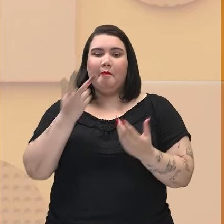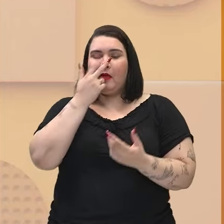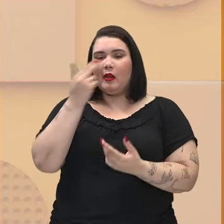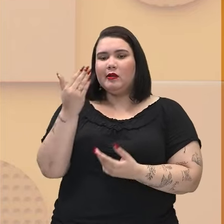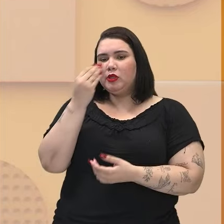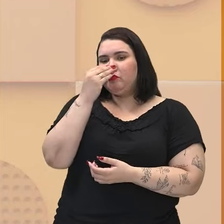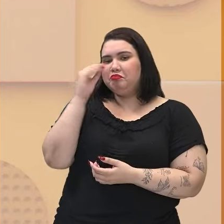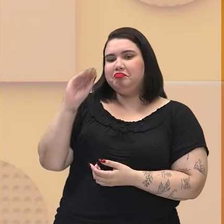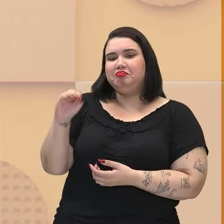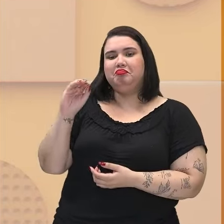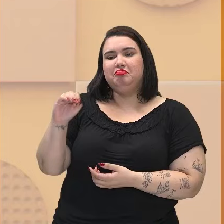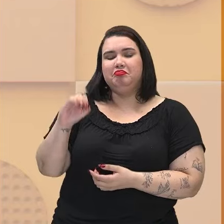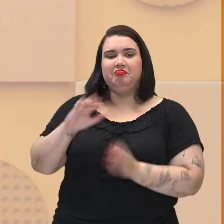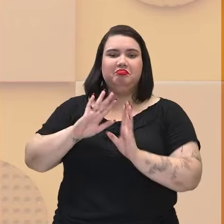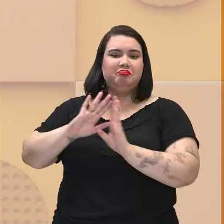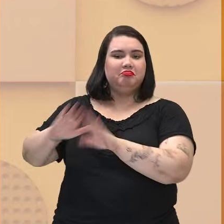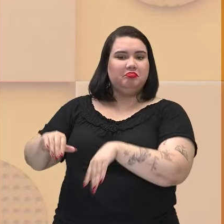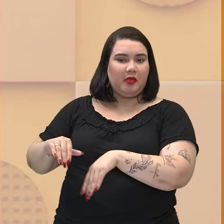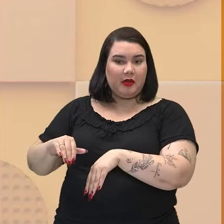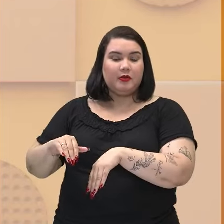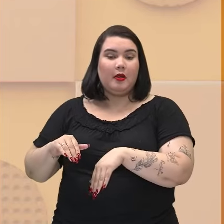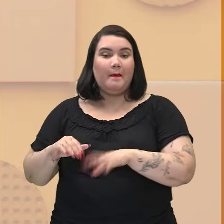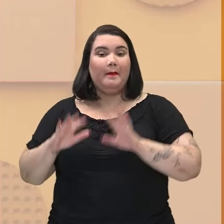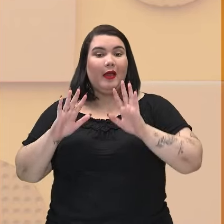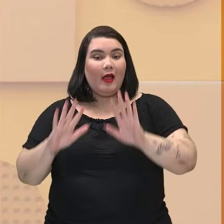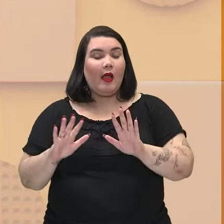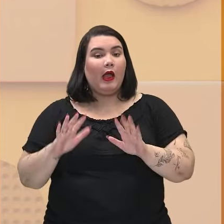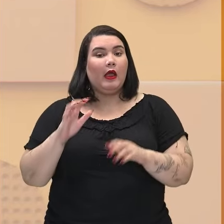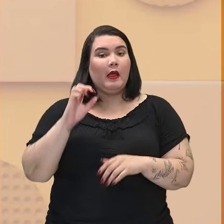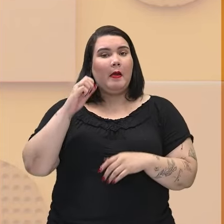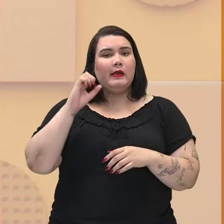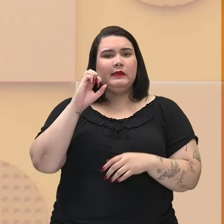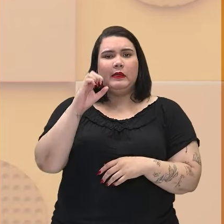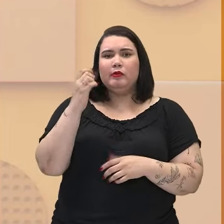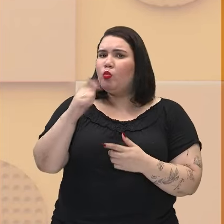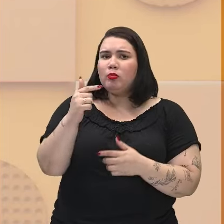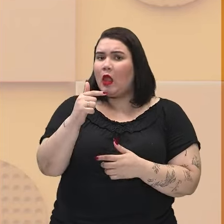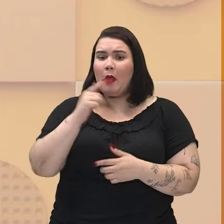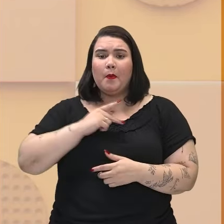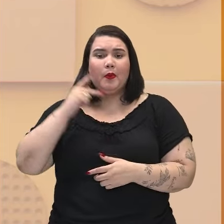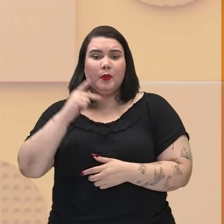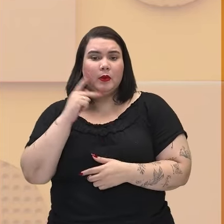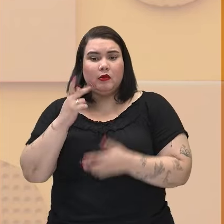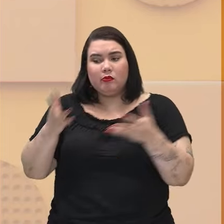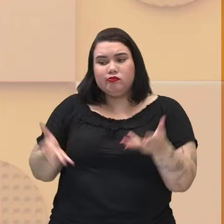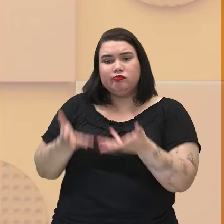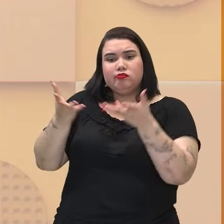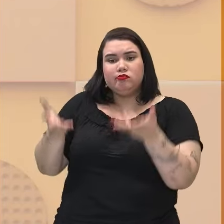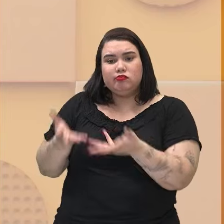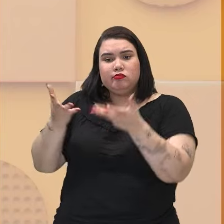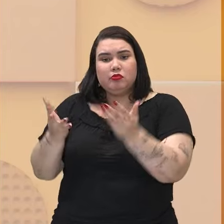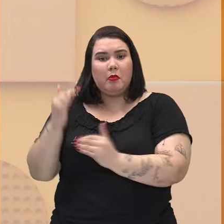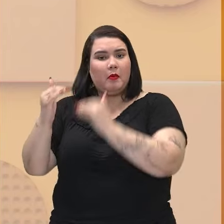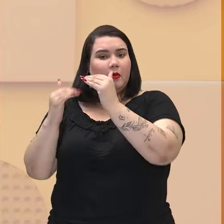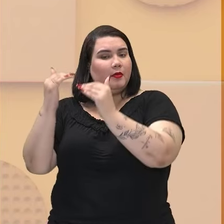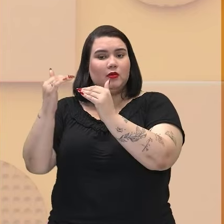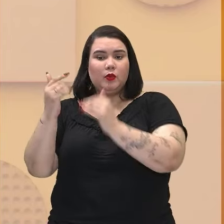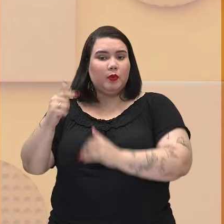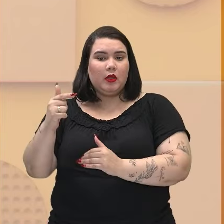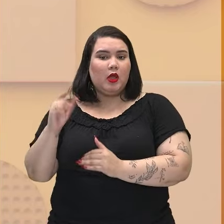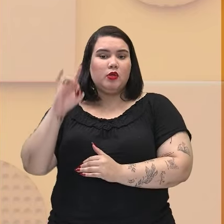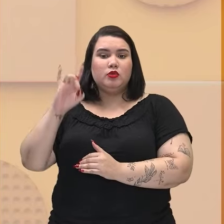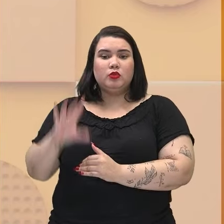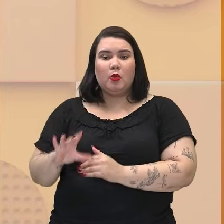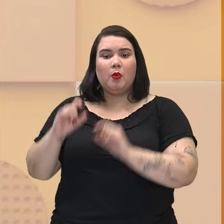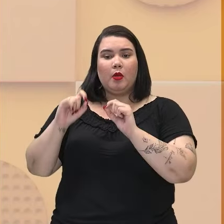de lado. E ao contrário de haver políticas de incentivo para incremento da produção, de desenvolvimento, só havia